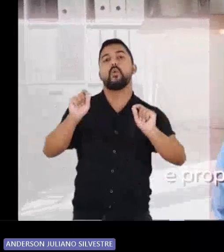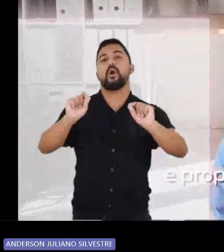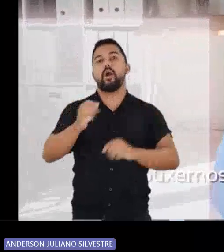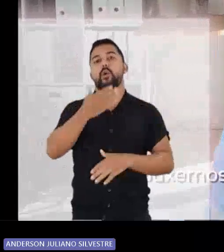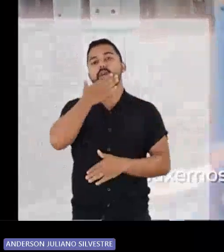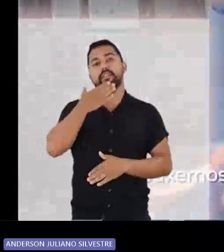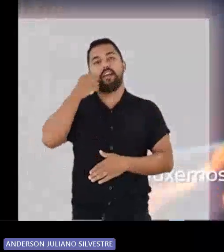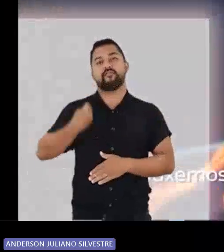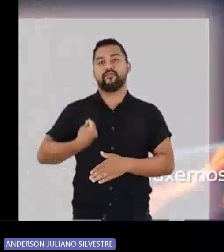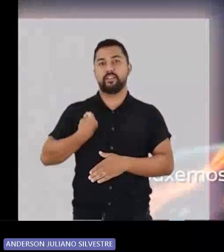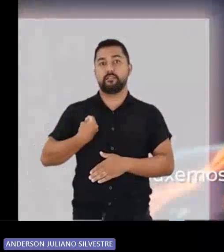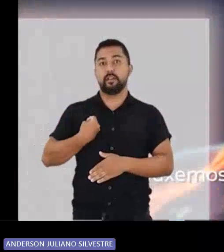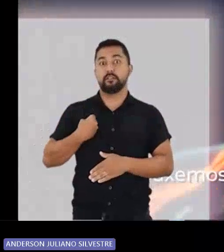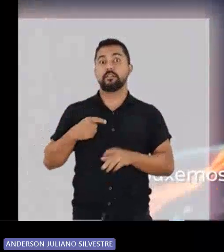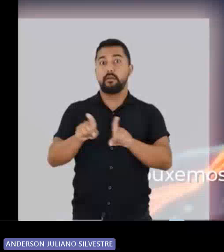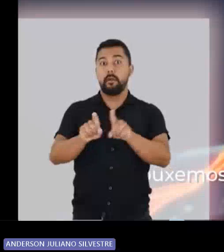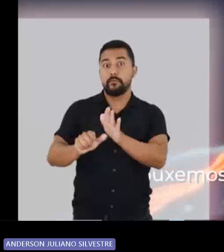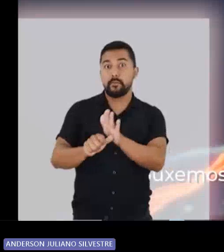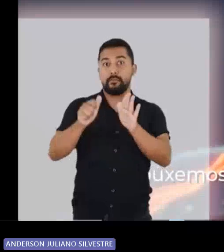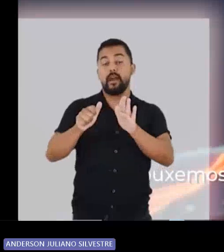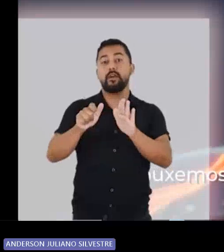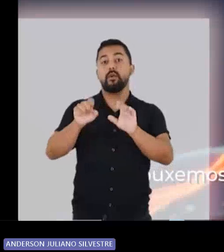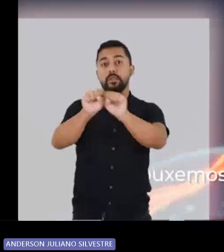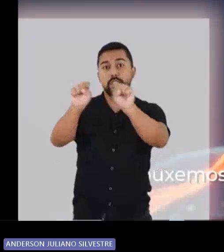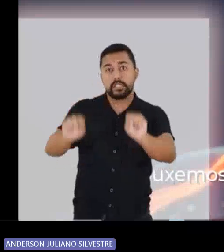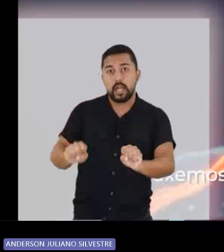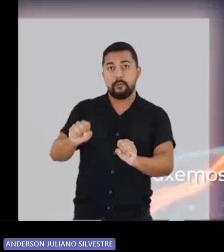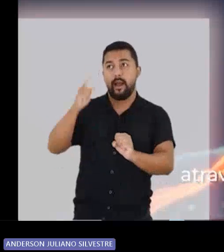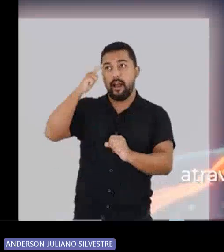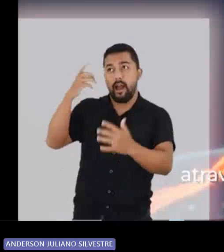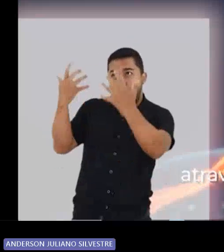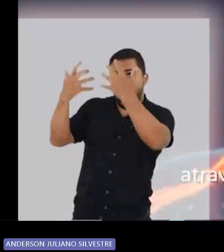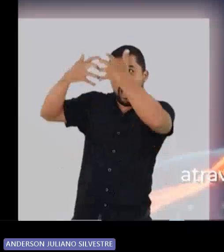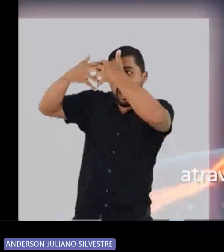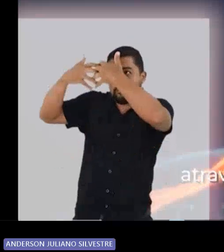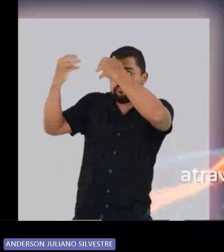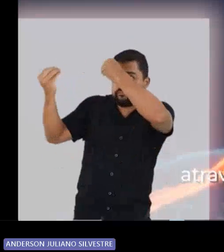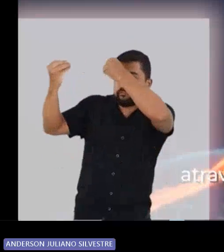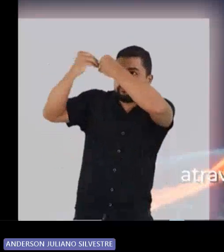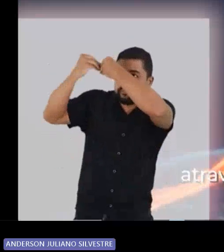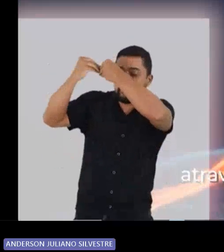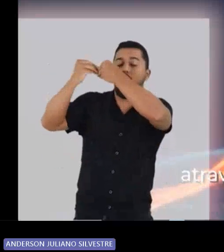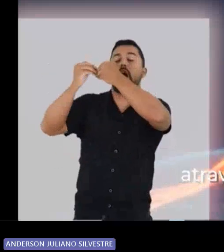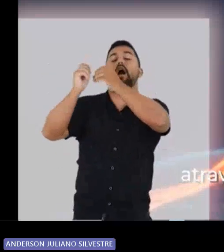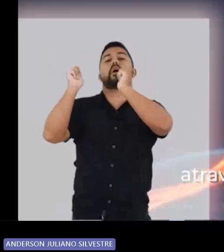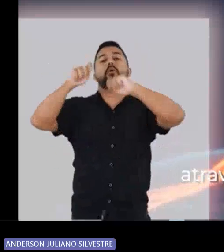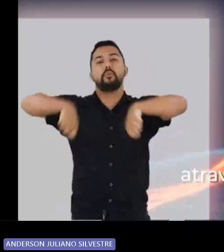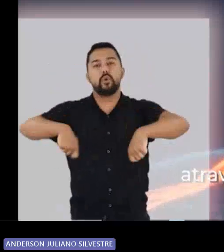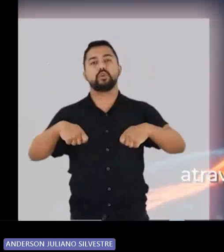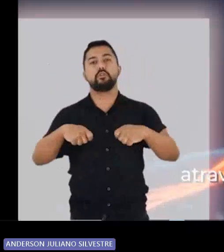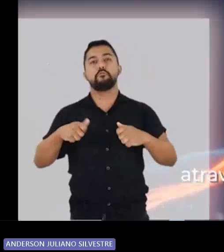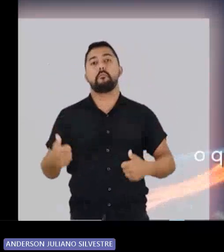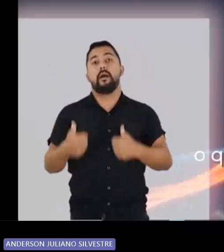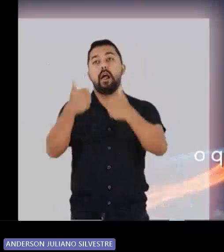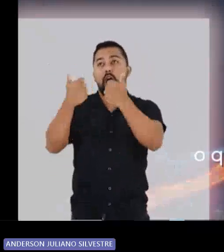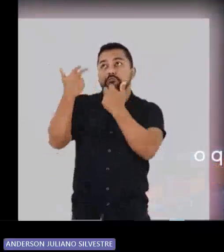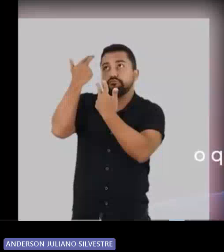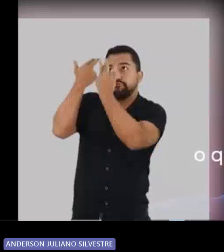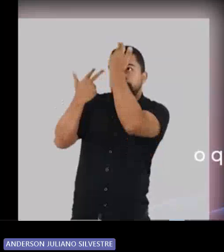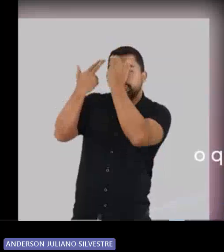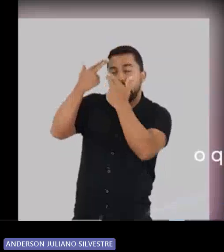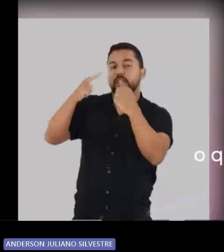qualidade de vida. Trouxemos o primeiro sistema de proteção cerebral através do bloqueio do fluxo proximal, o